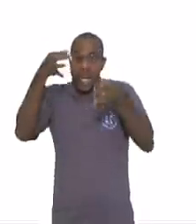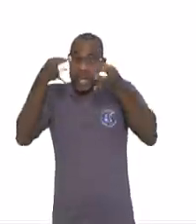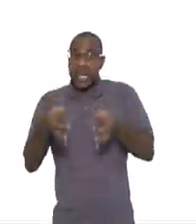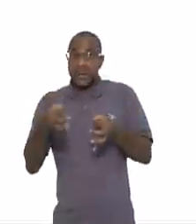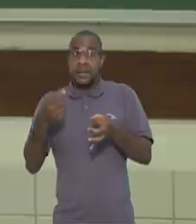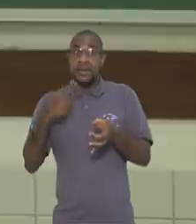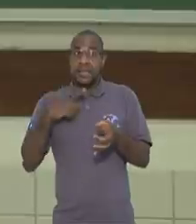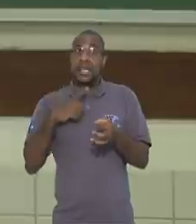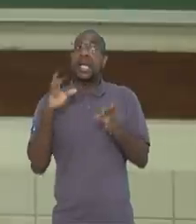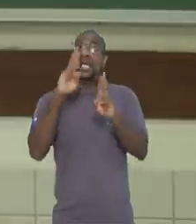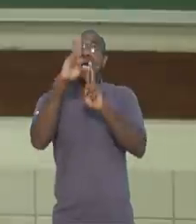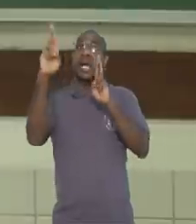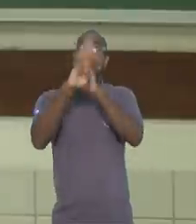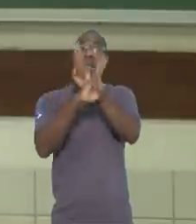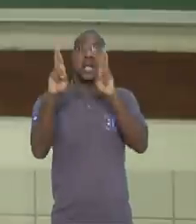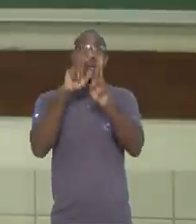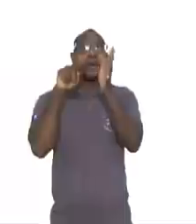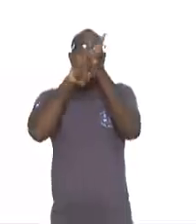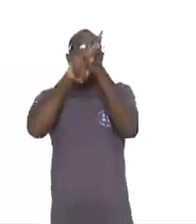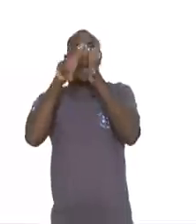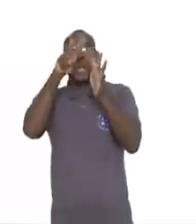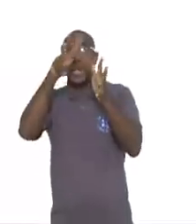junto novamente e responde a correta.